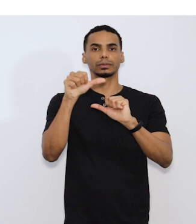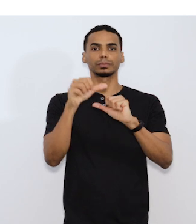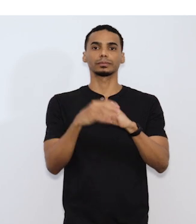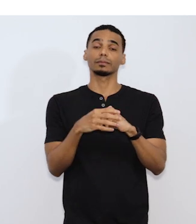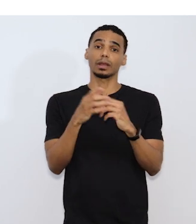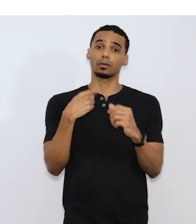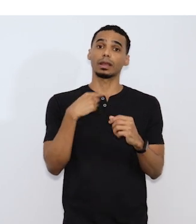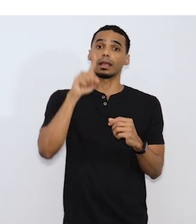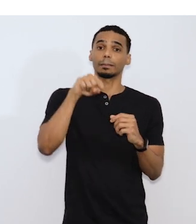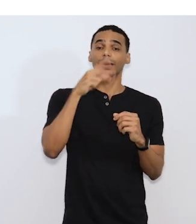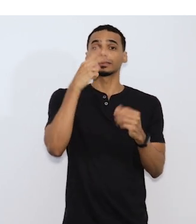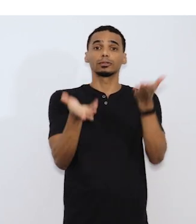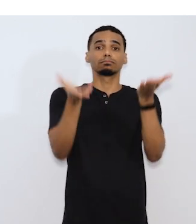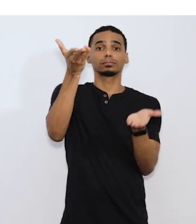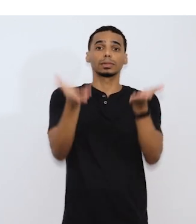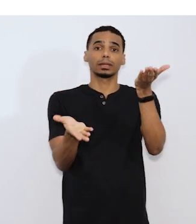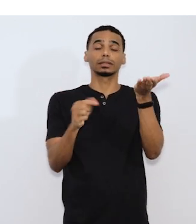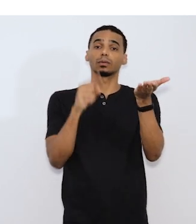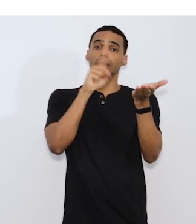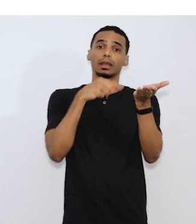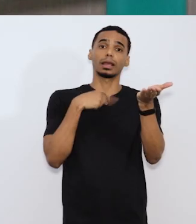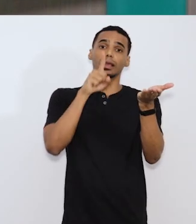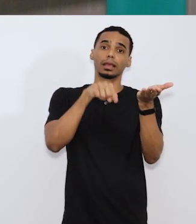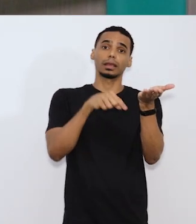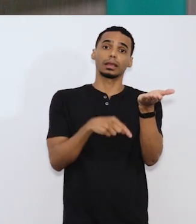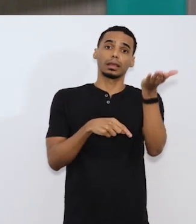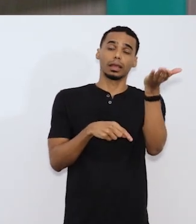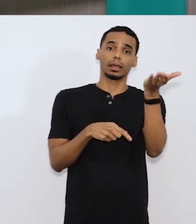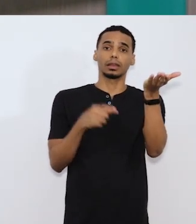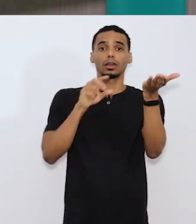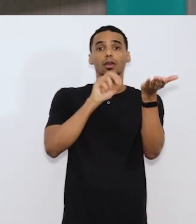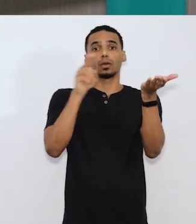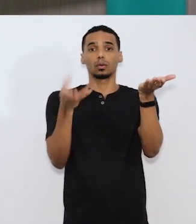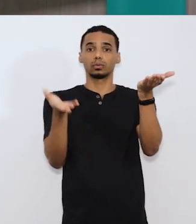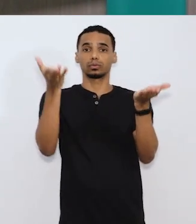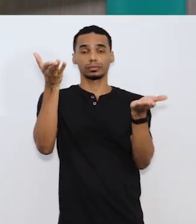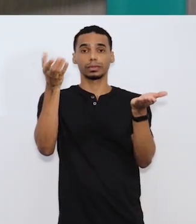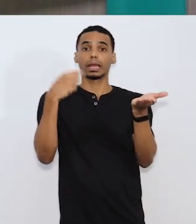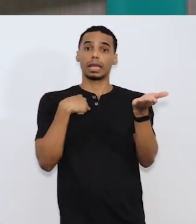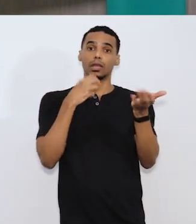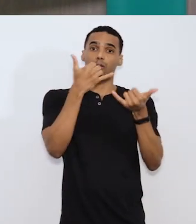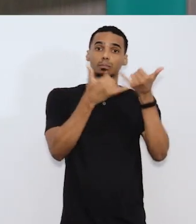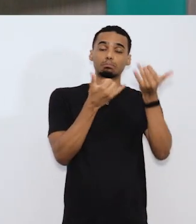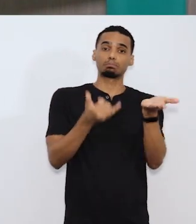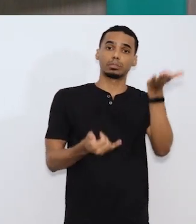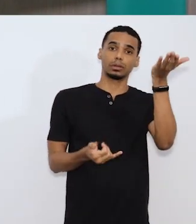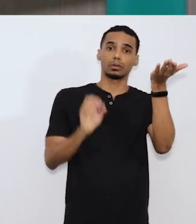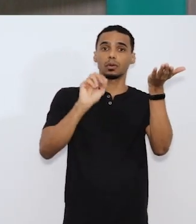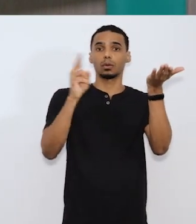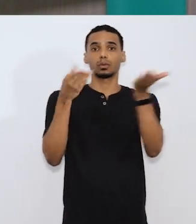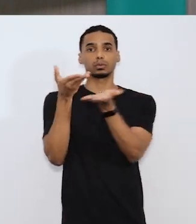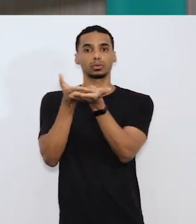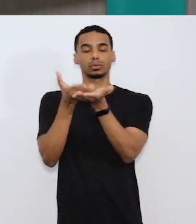Ou somos isso, ou somos aquilo. Ou você brinca, ou você estuda. Então, esse